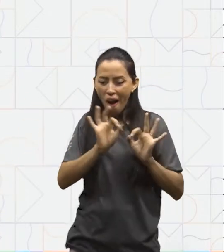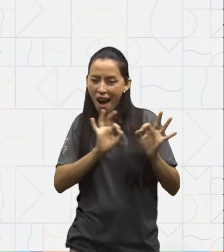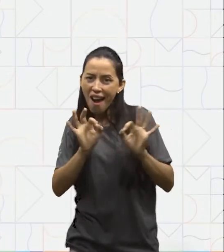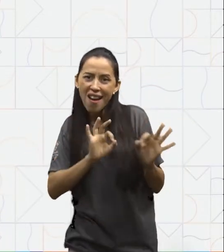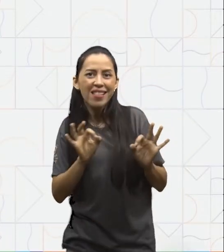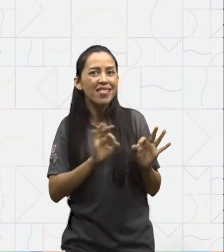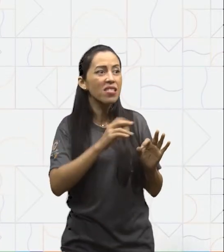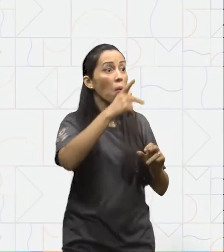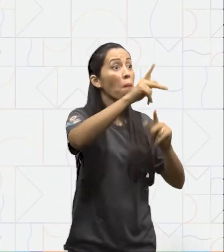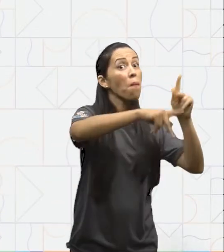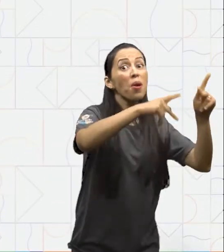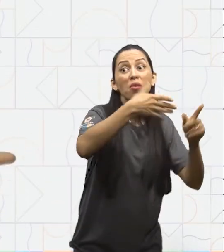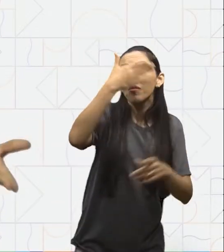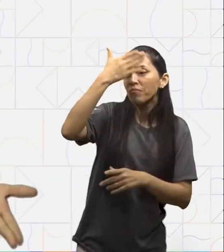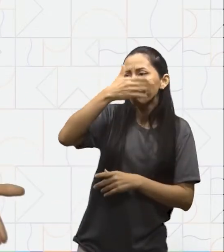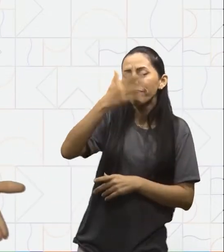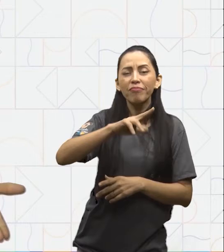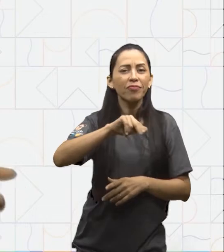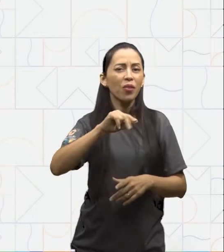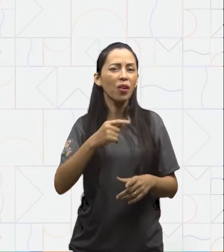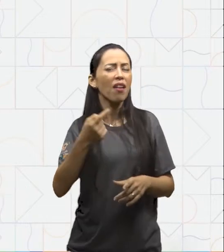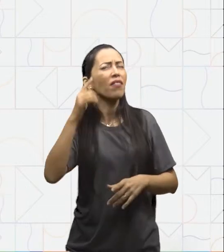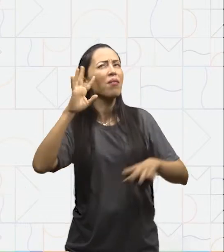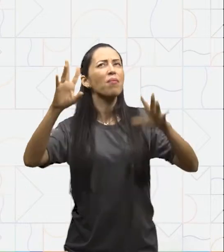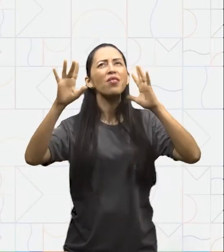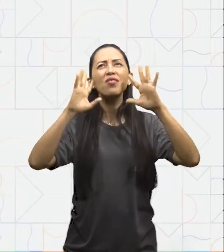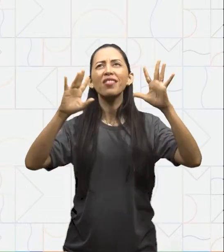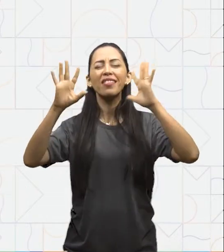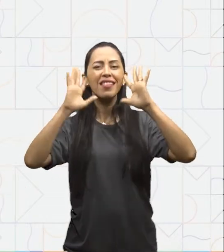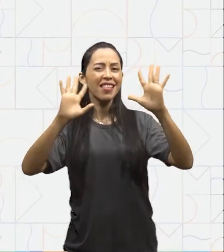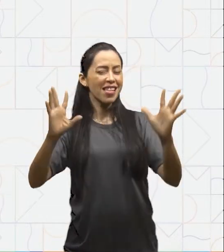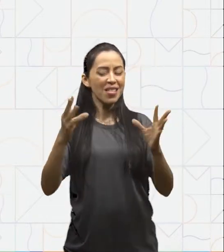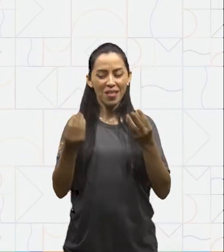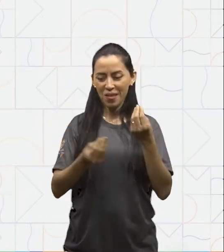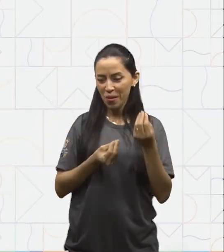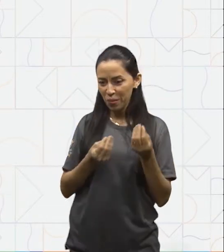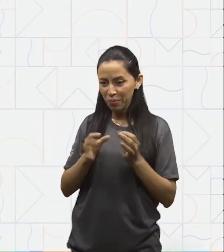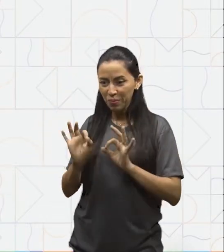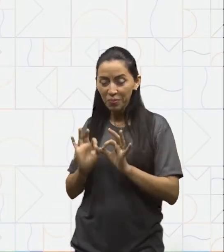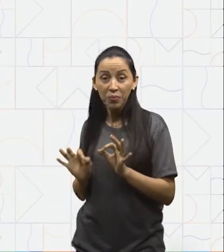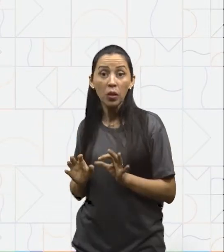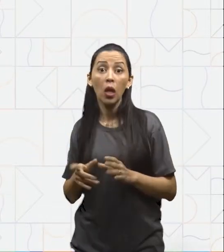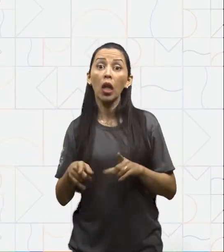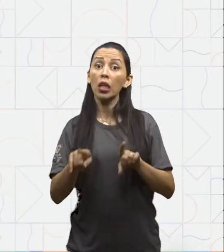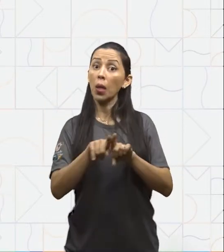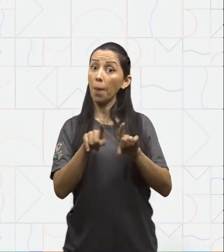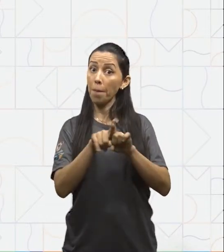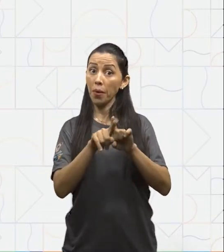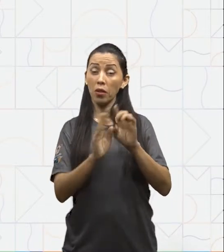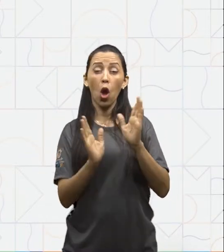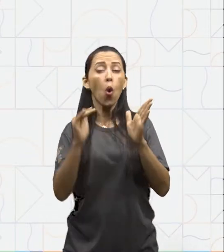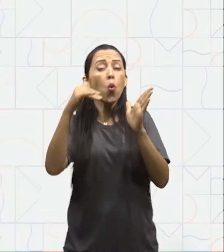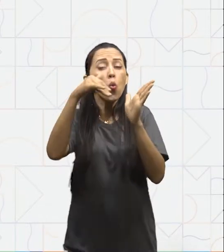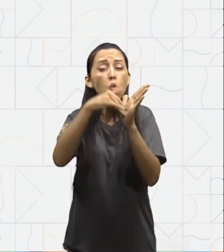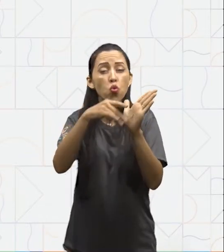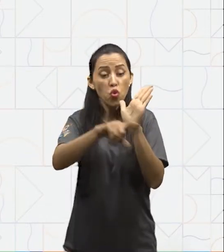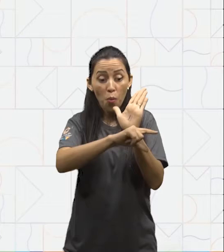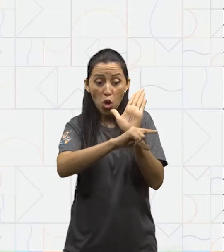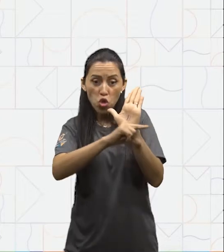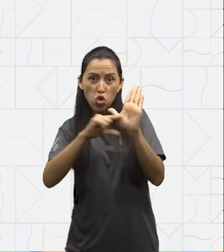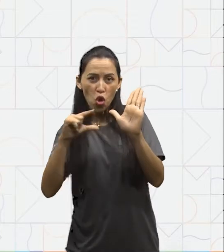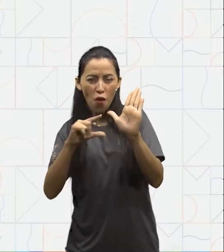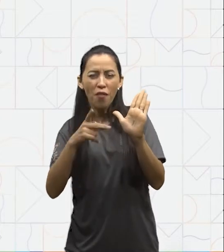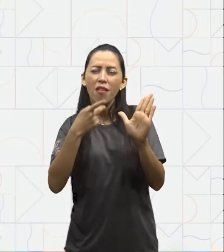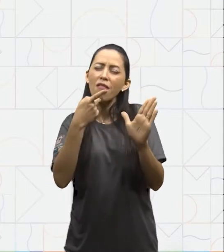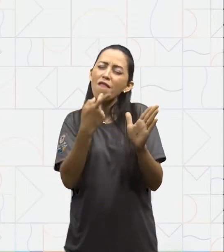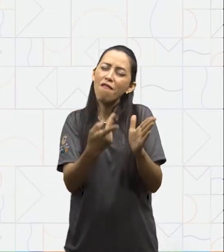acesso. Ele se imagina fazendo e vendo várias coisas. Na última estrofe, ele deixa claro